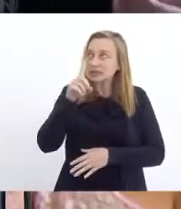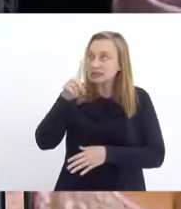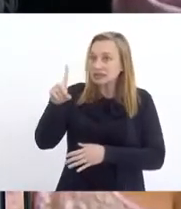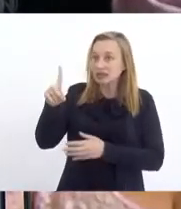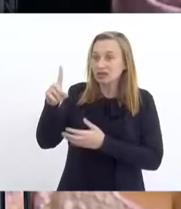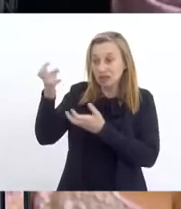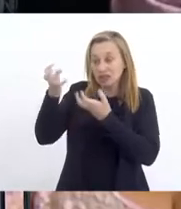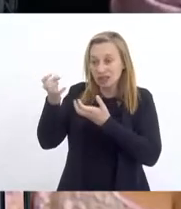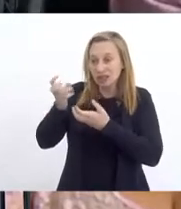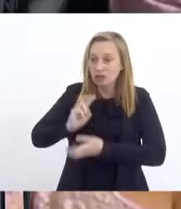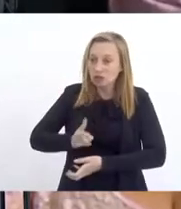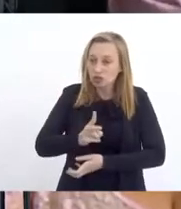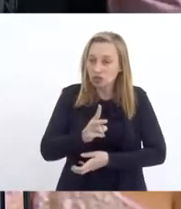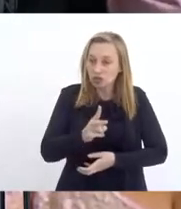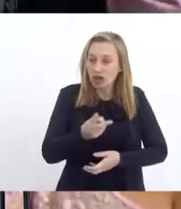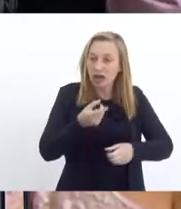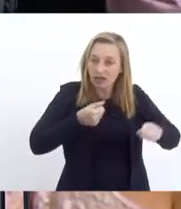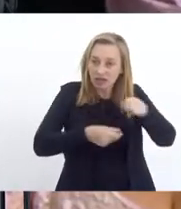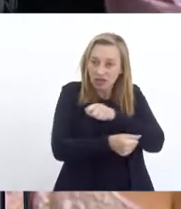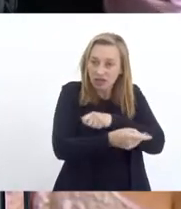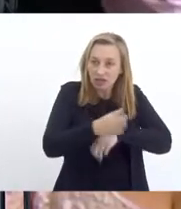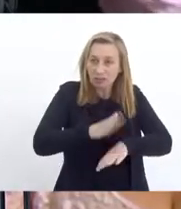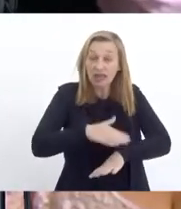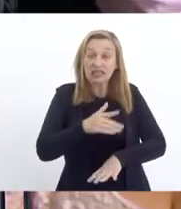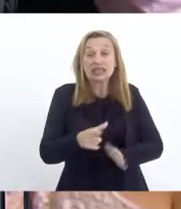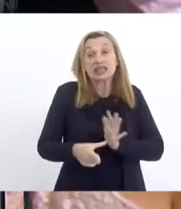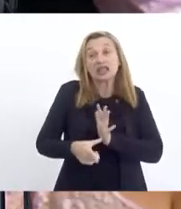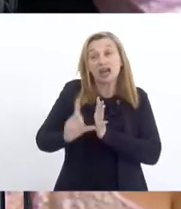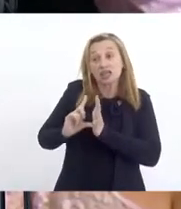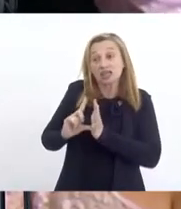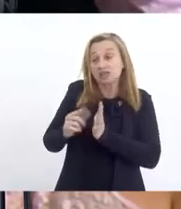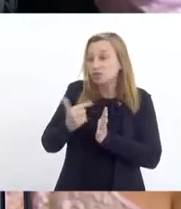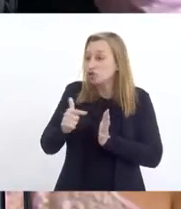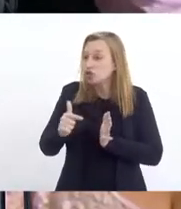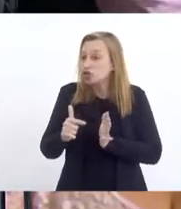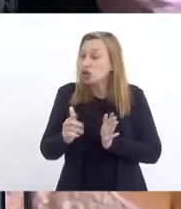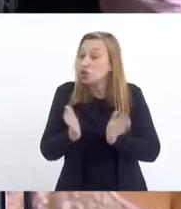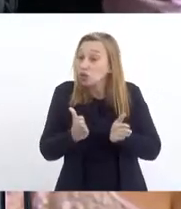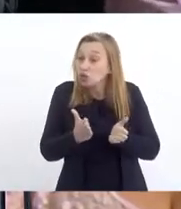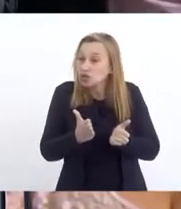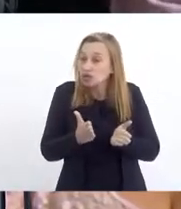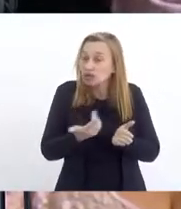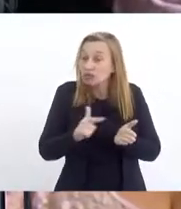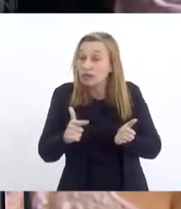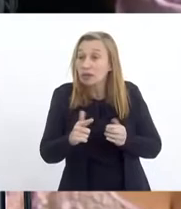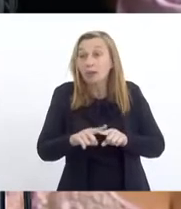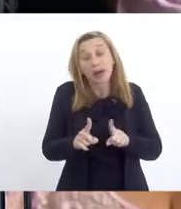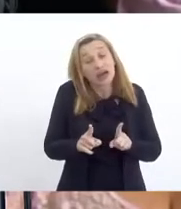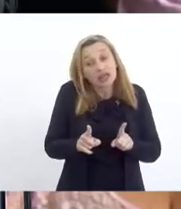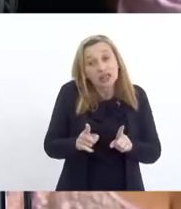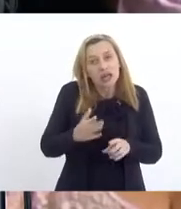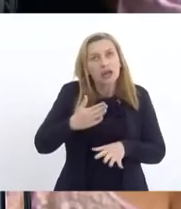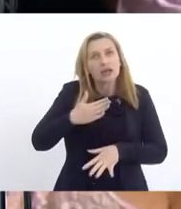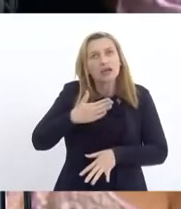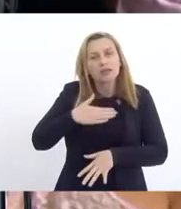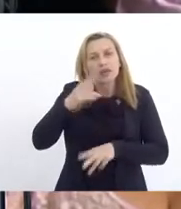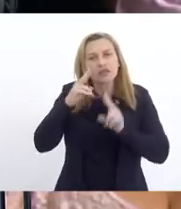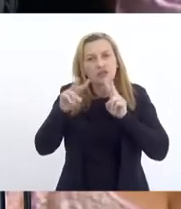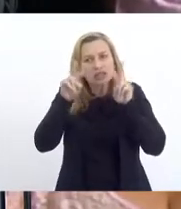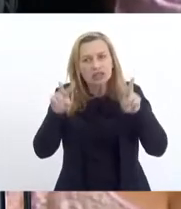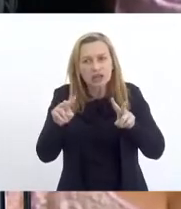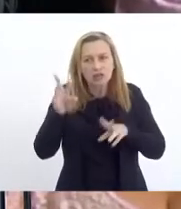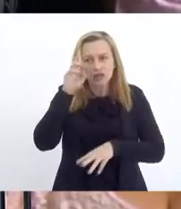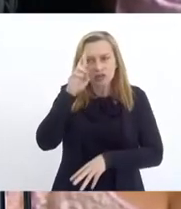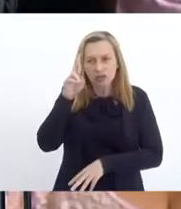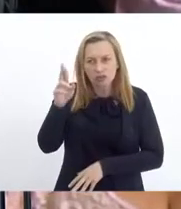conseguir retomar a capacidade de investimento, coisa que não tínhamos e não temos ainda para esse ano. Mas, no meu modo de ver,